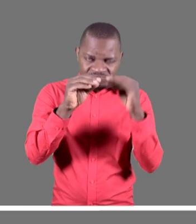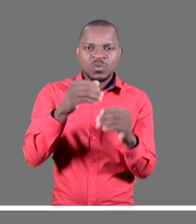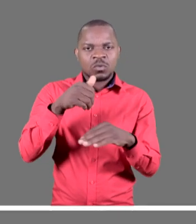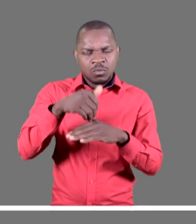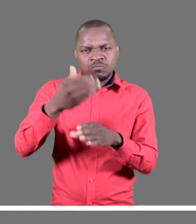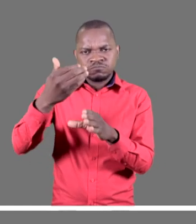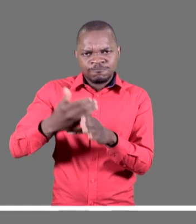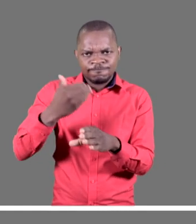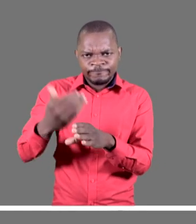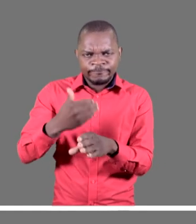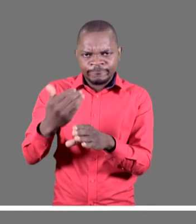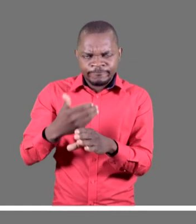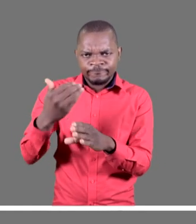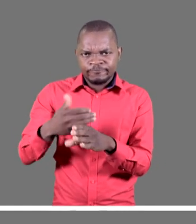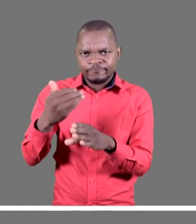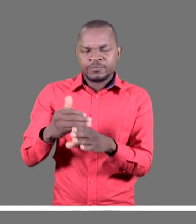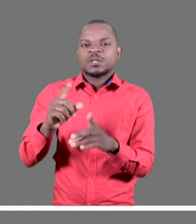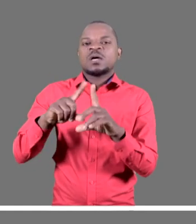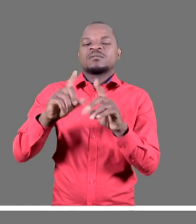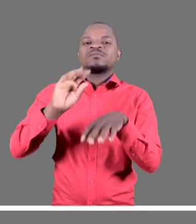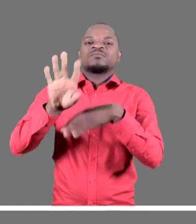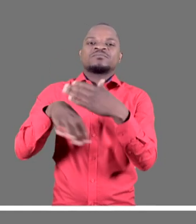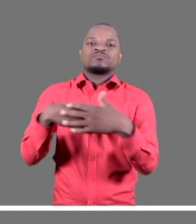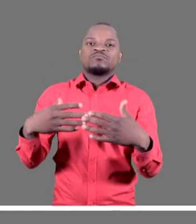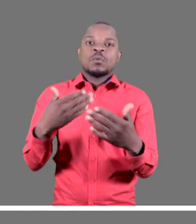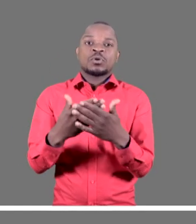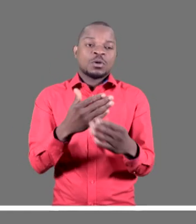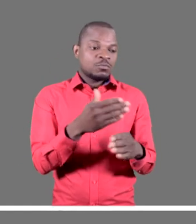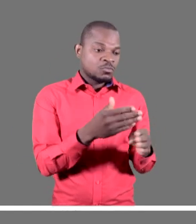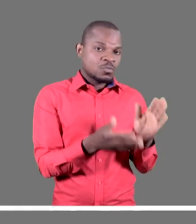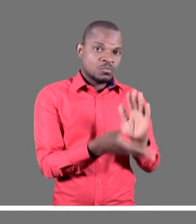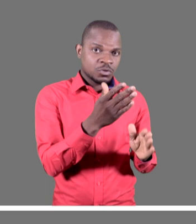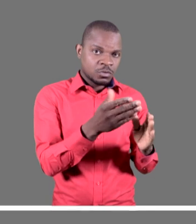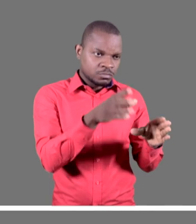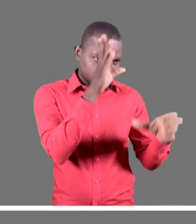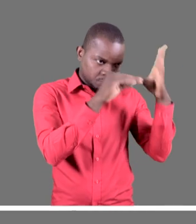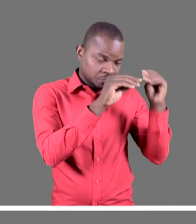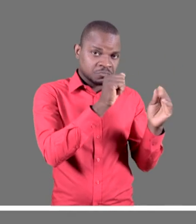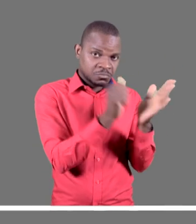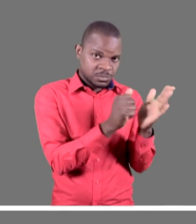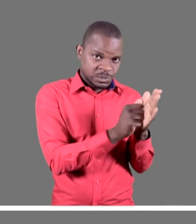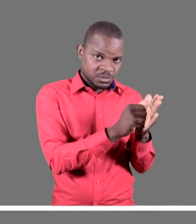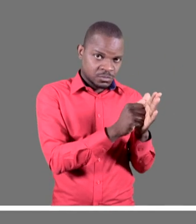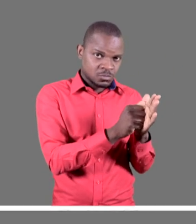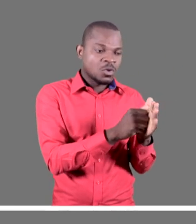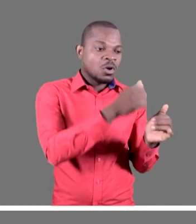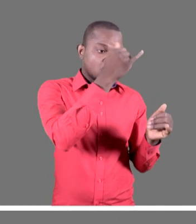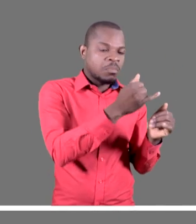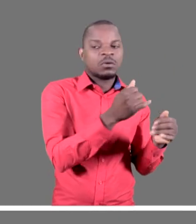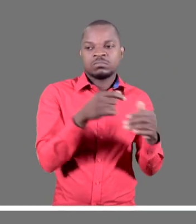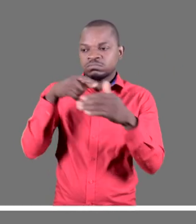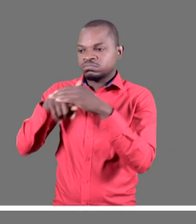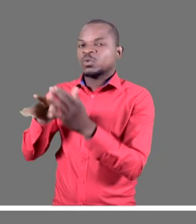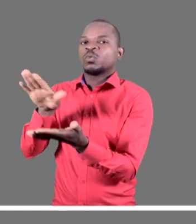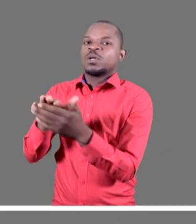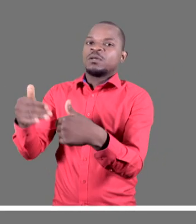praticar, que tenham um surdo dentro da aula, para praticar melhor, porque estudam lá e vão para a sala, quando encaram uma situação, não sabem